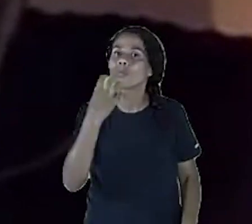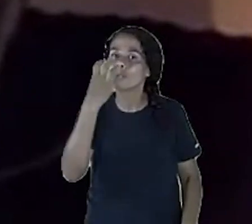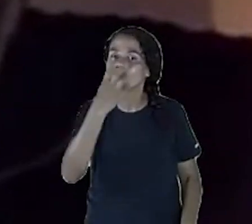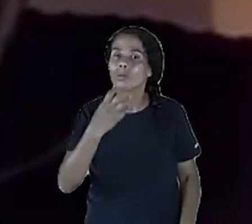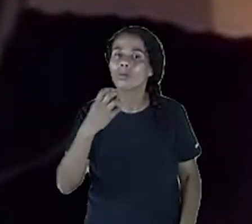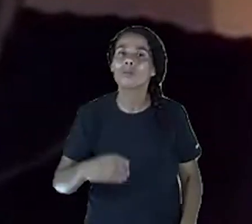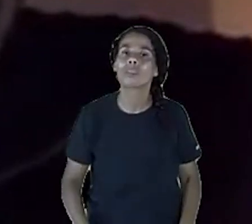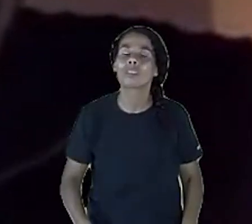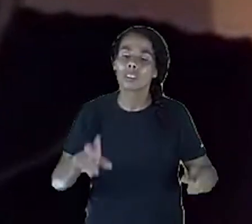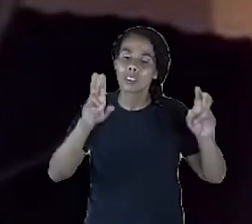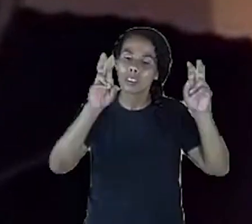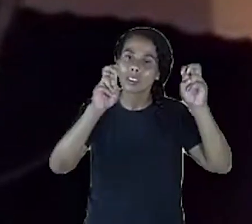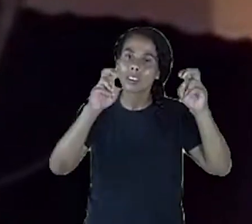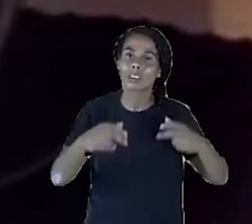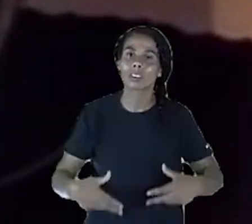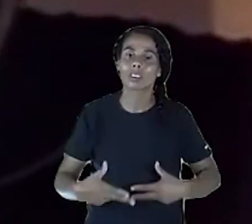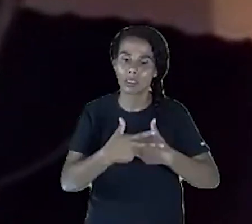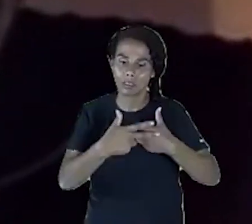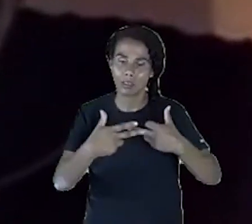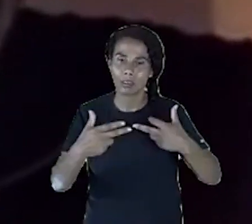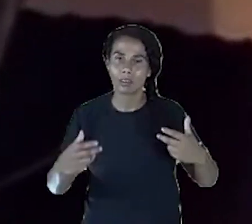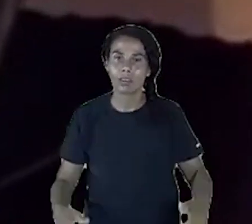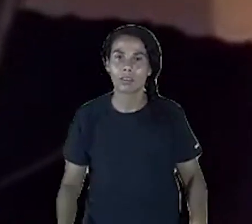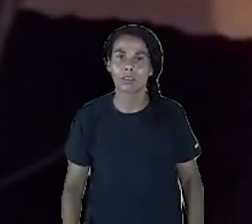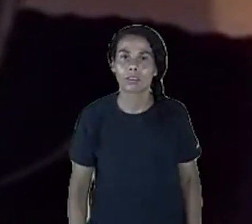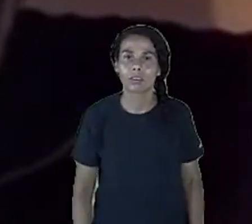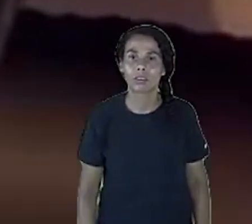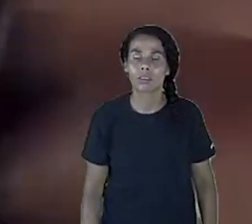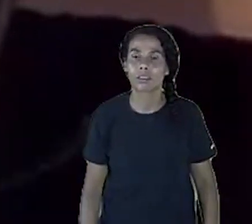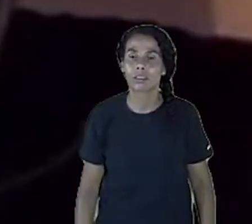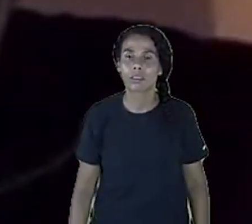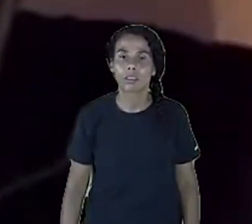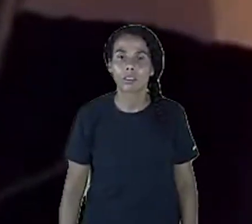velas que ficam dentro dos filtros, né?